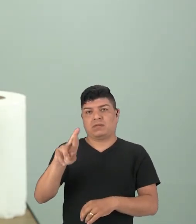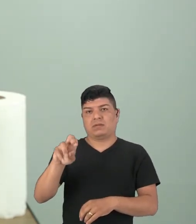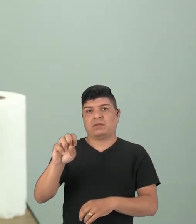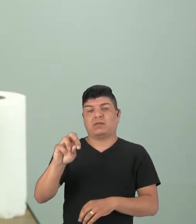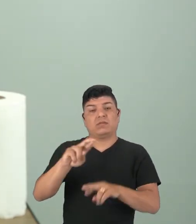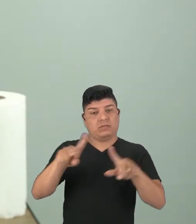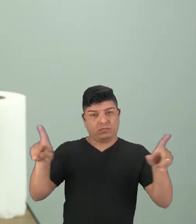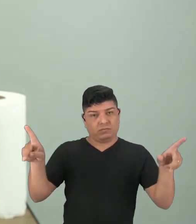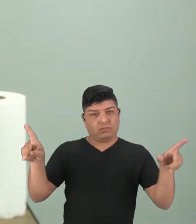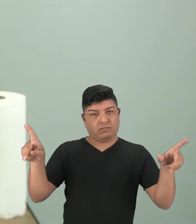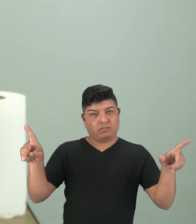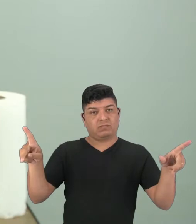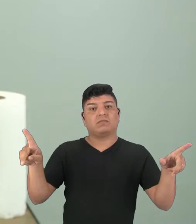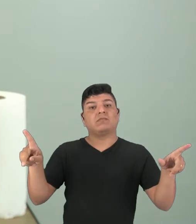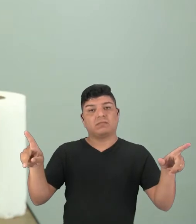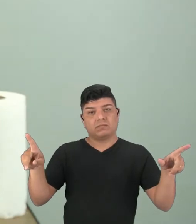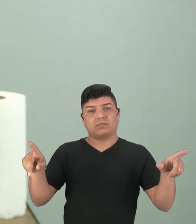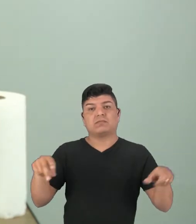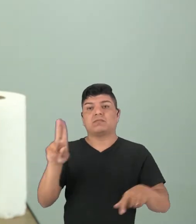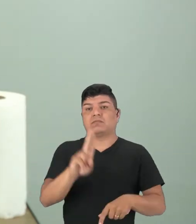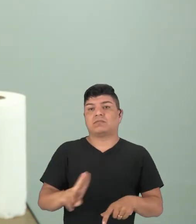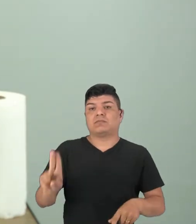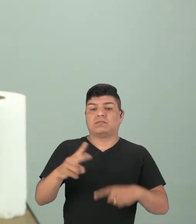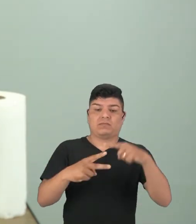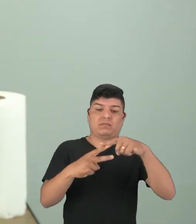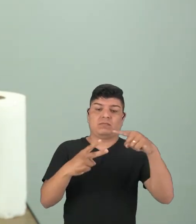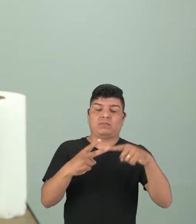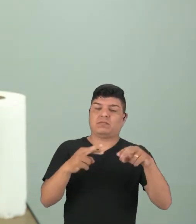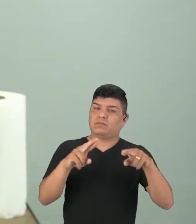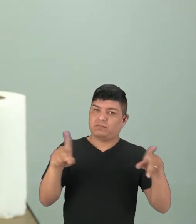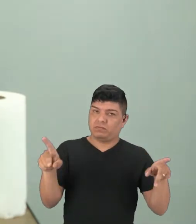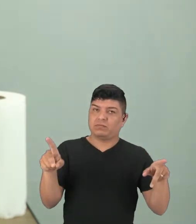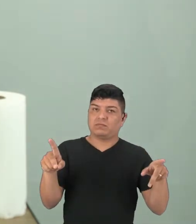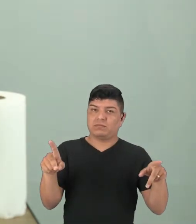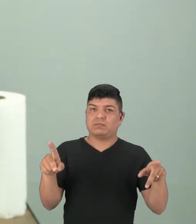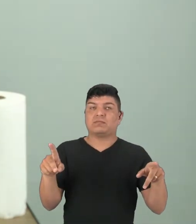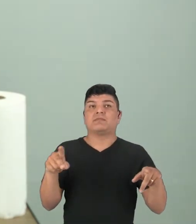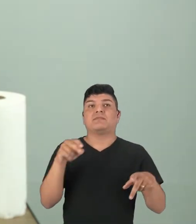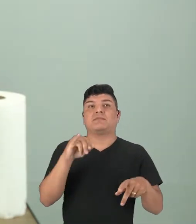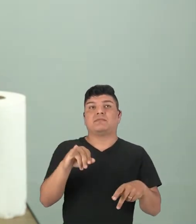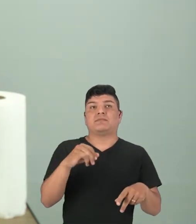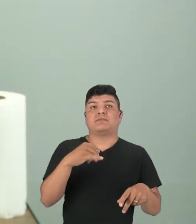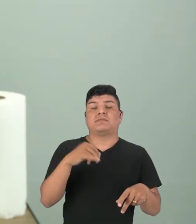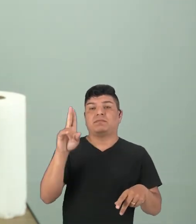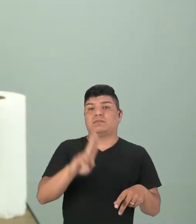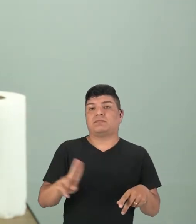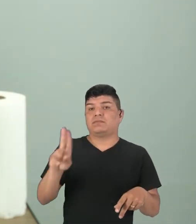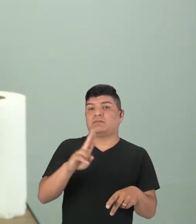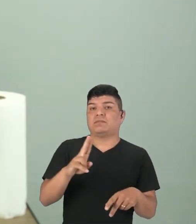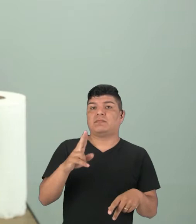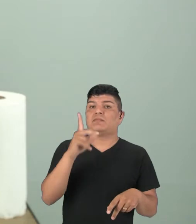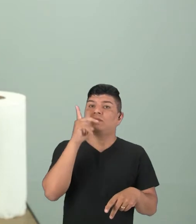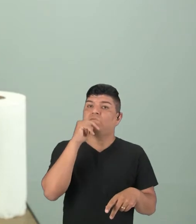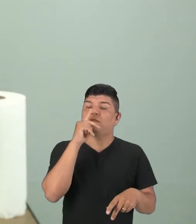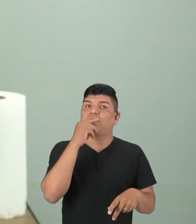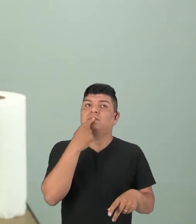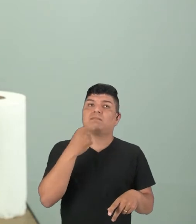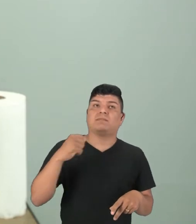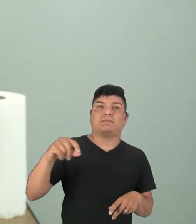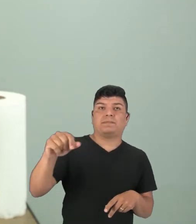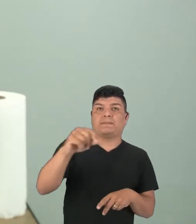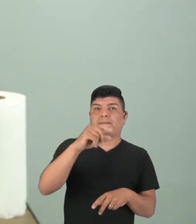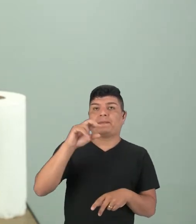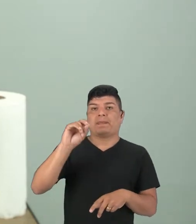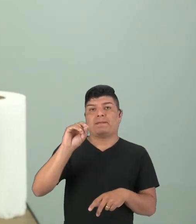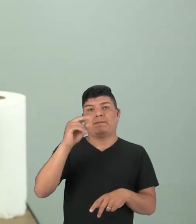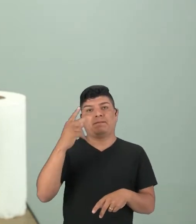que são diferentes. No mínimo, eu vou usar 2 substâncias diferentes. No caso, se eu usar a água e o sal, ou então a água